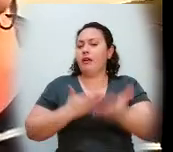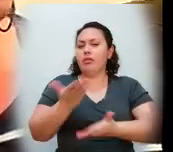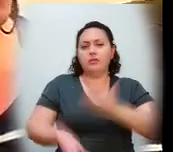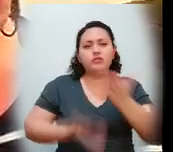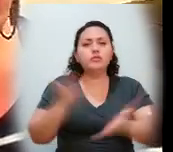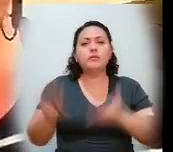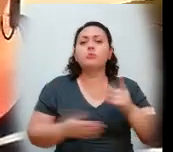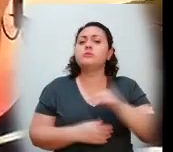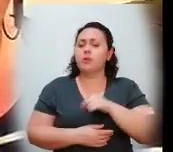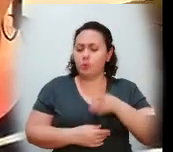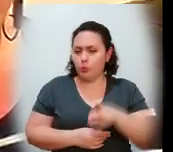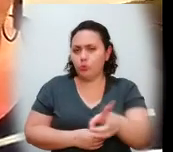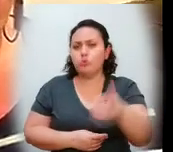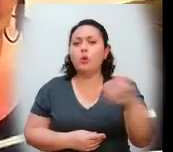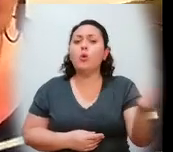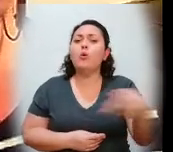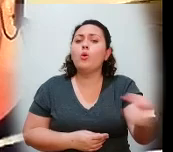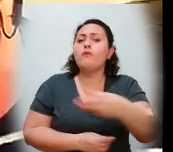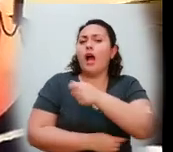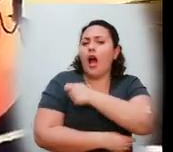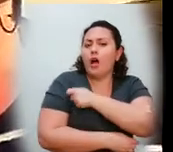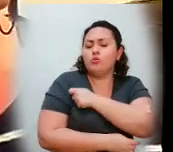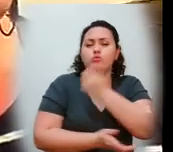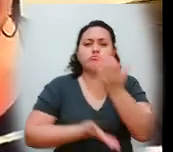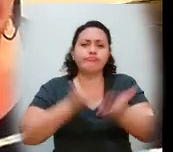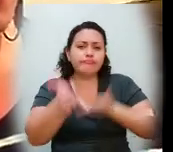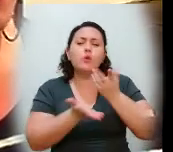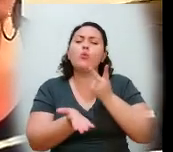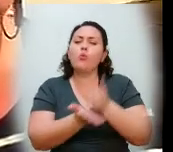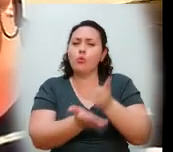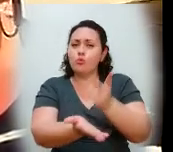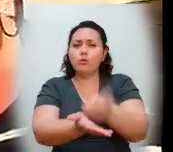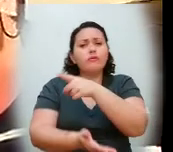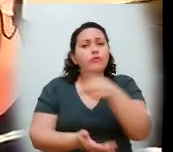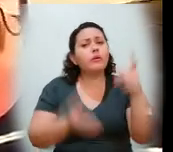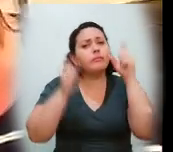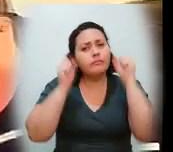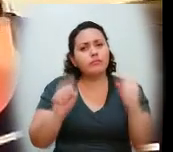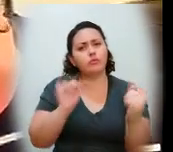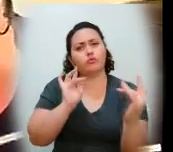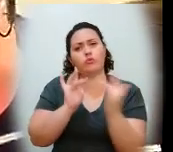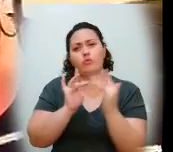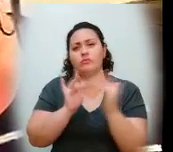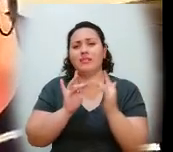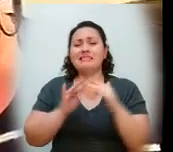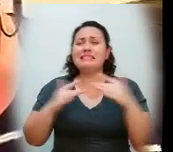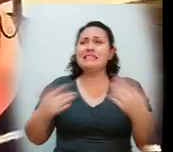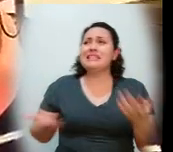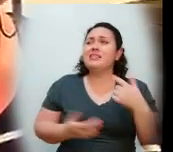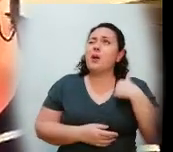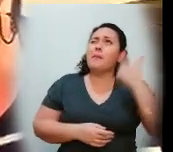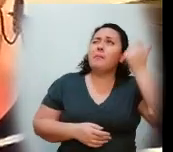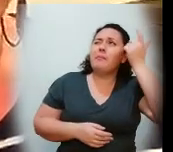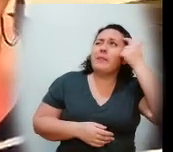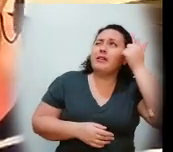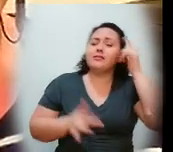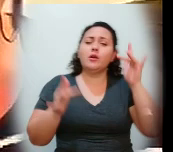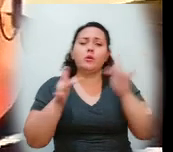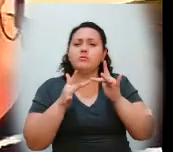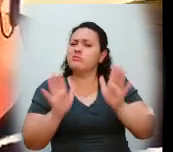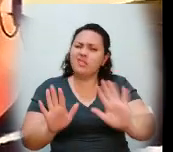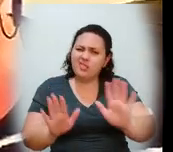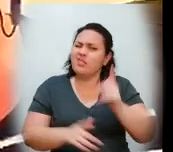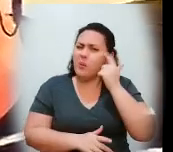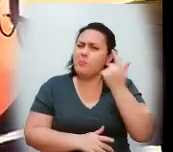continuamos recebendo novos alunos, então entre em contato, né? Se vocês têm, eu estou pensando se eu vou entrar em contato, entra,